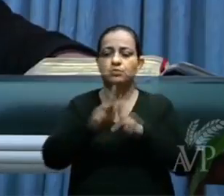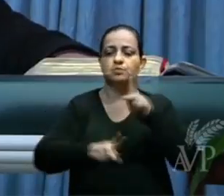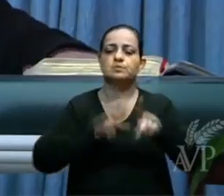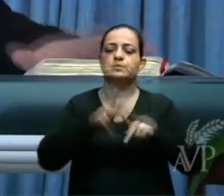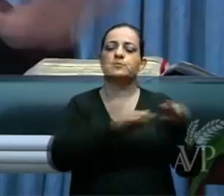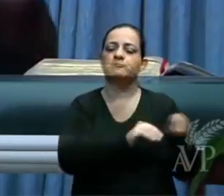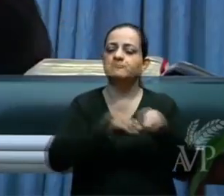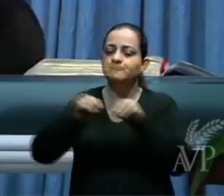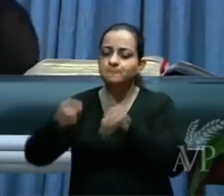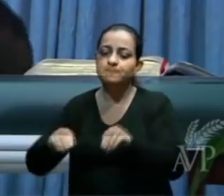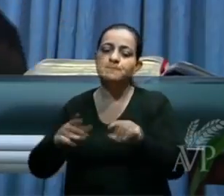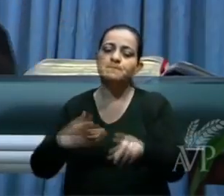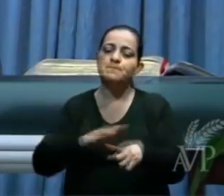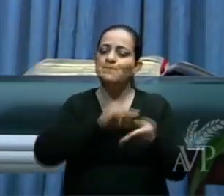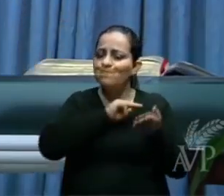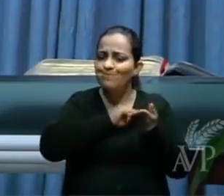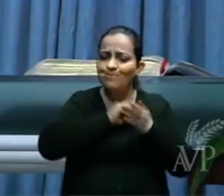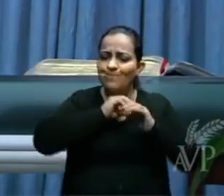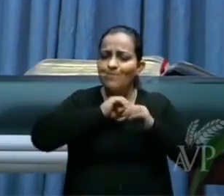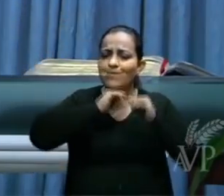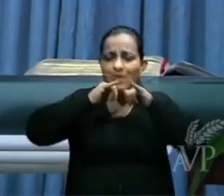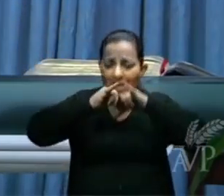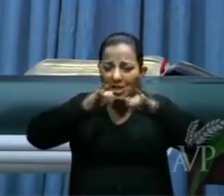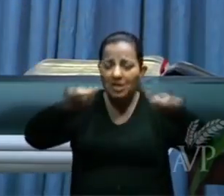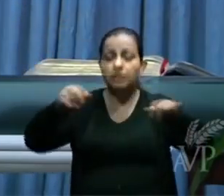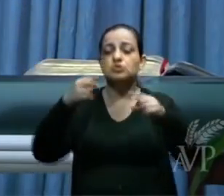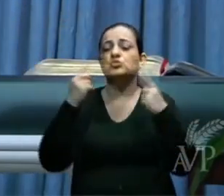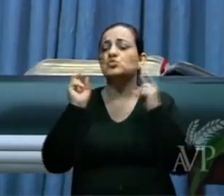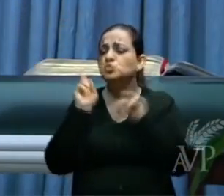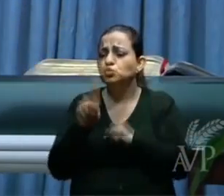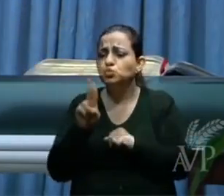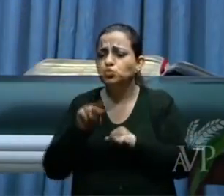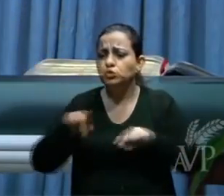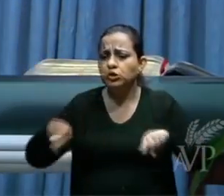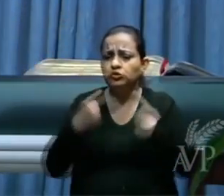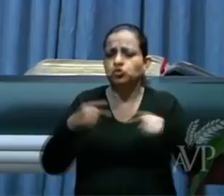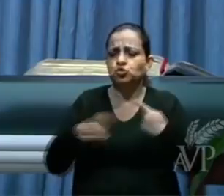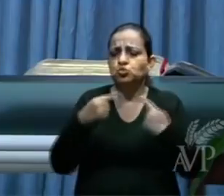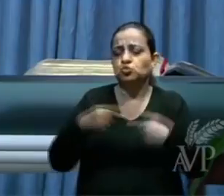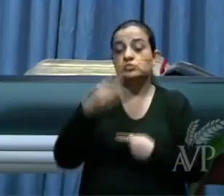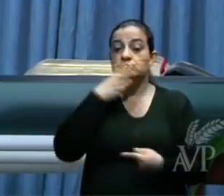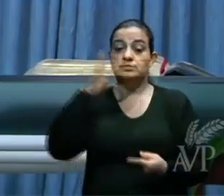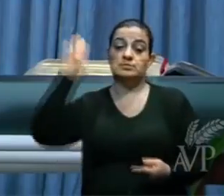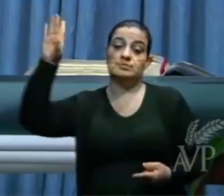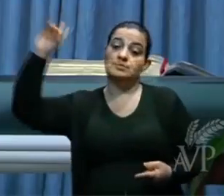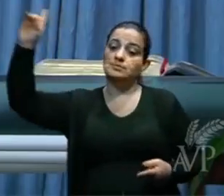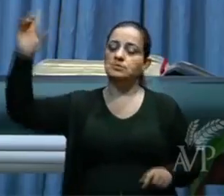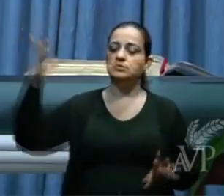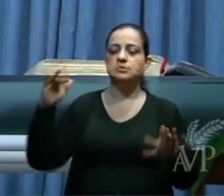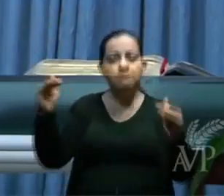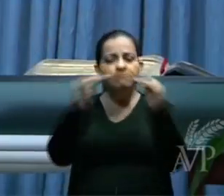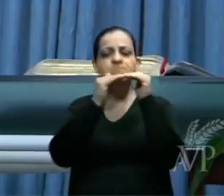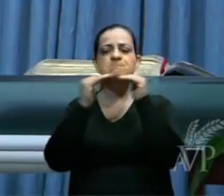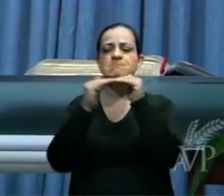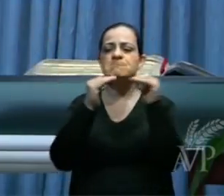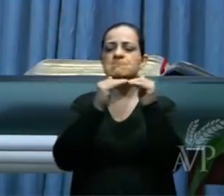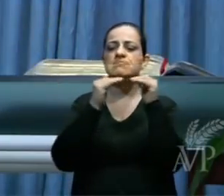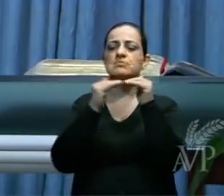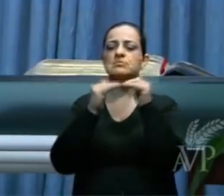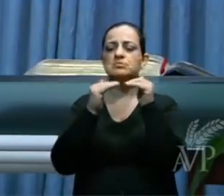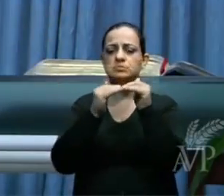perde a mensagem ela nunca vem contra as promessas ela vem de acordo